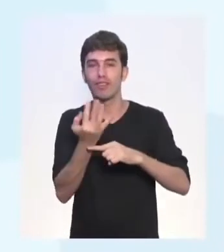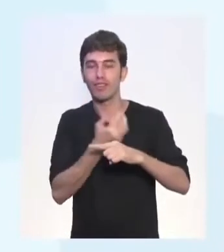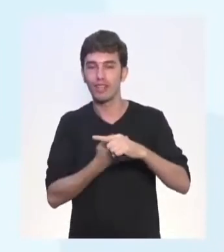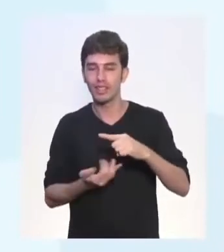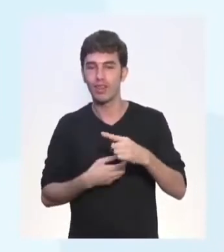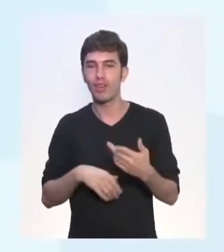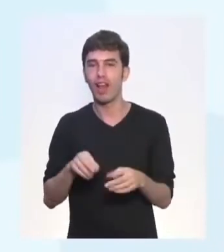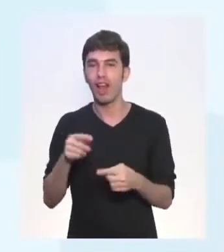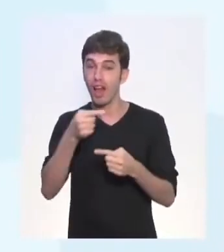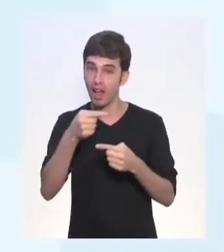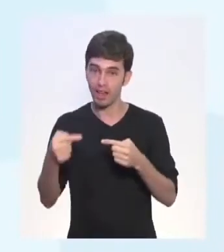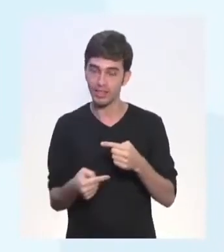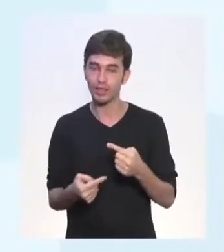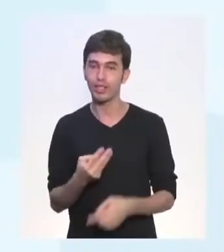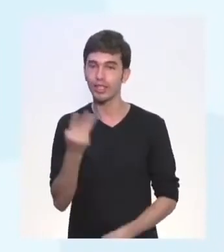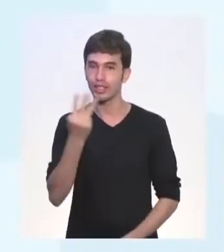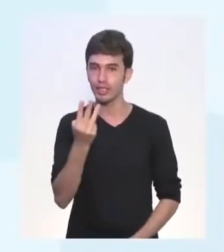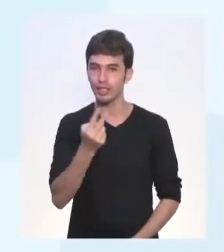razão entre